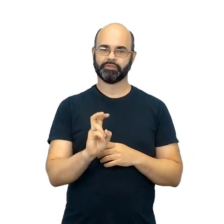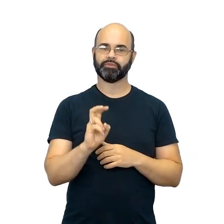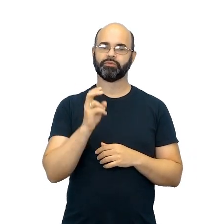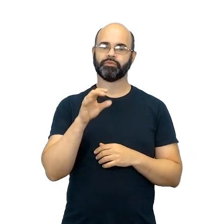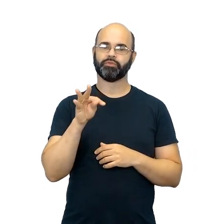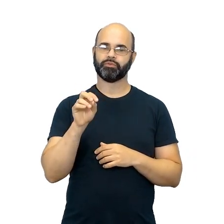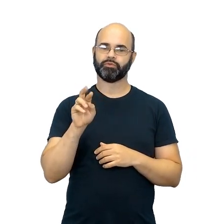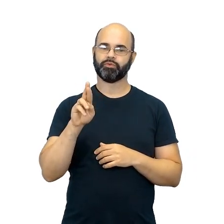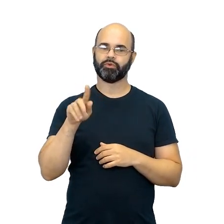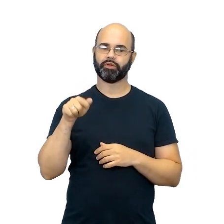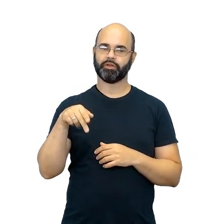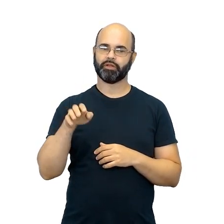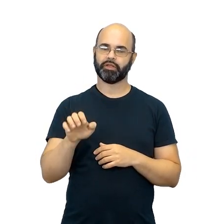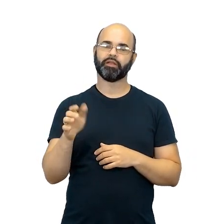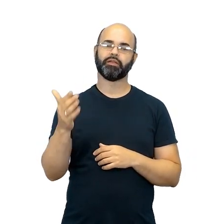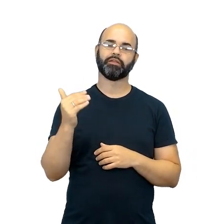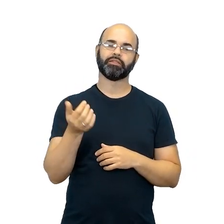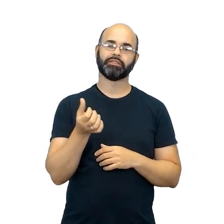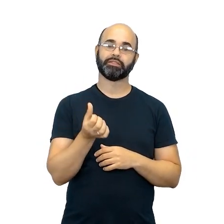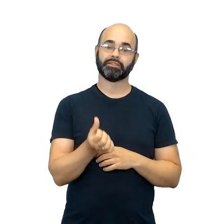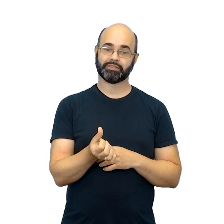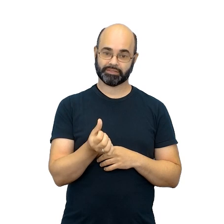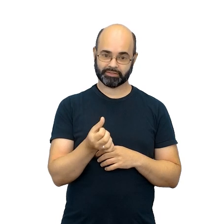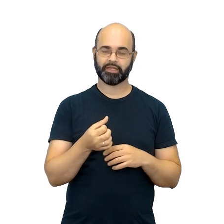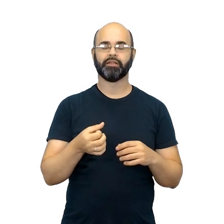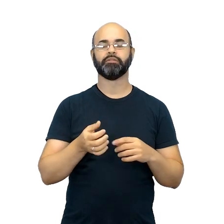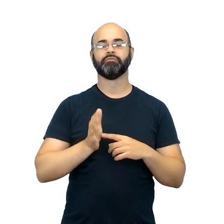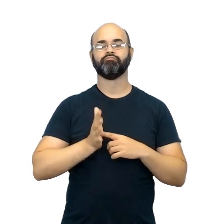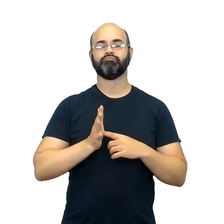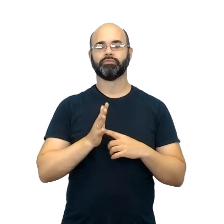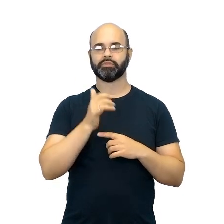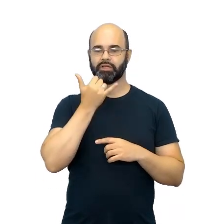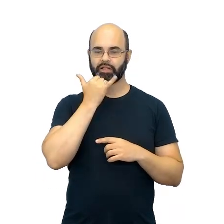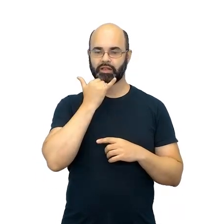os motores e geradores elétricos.